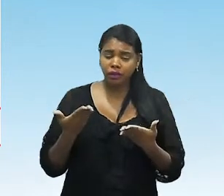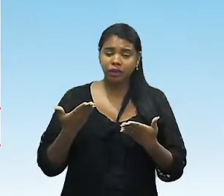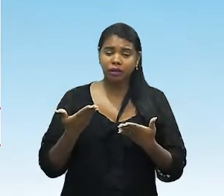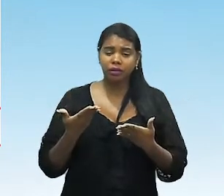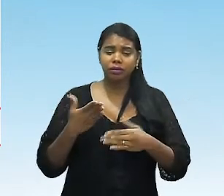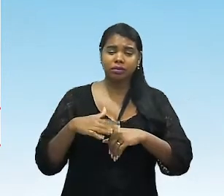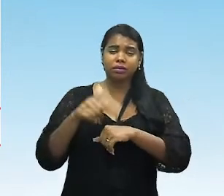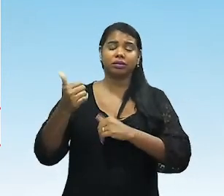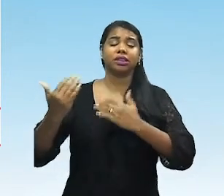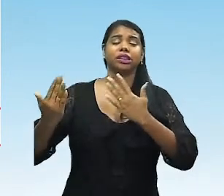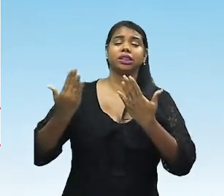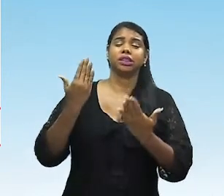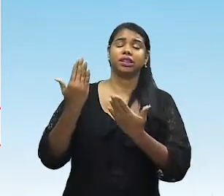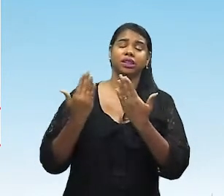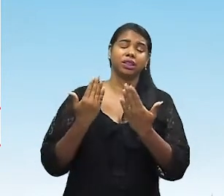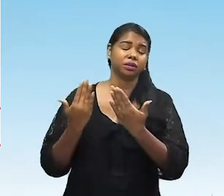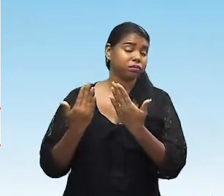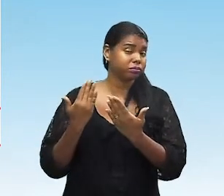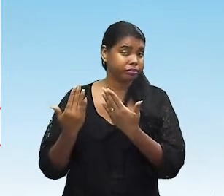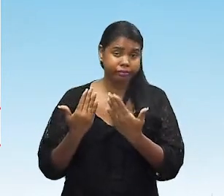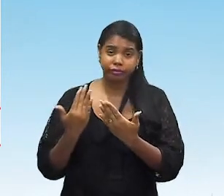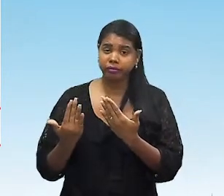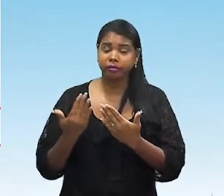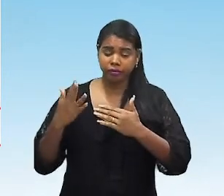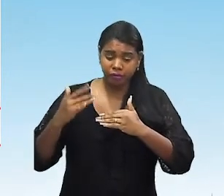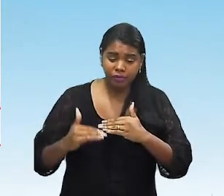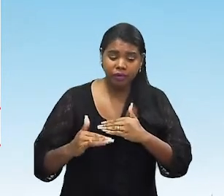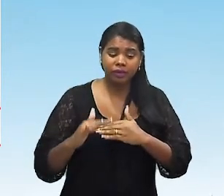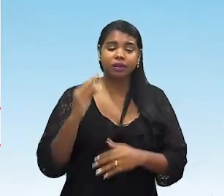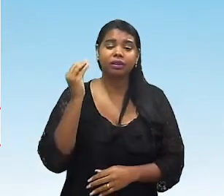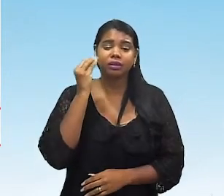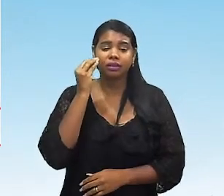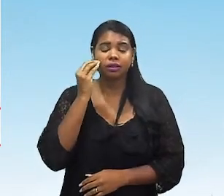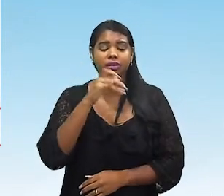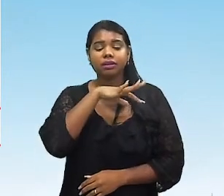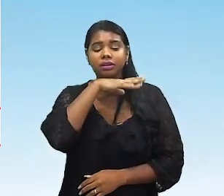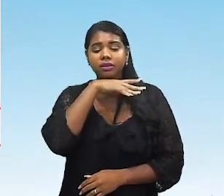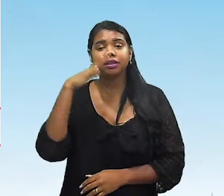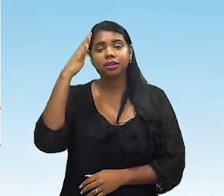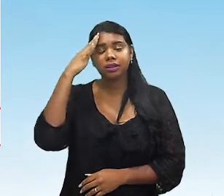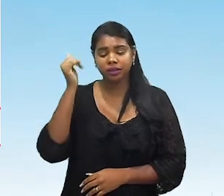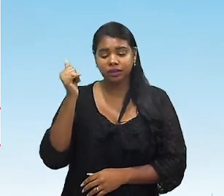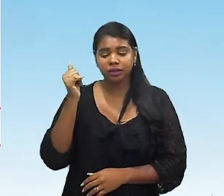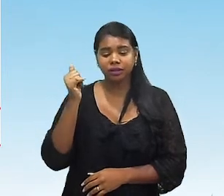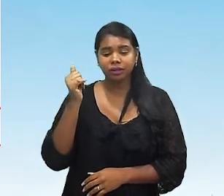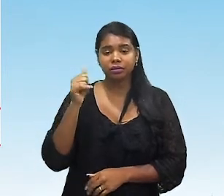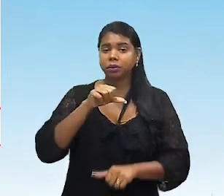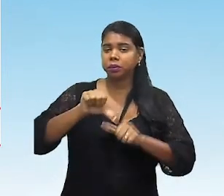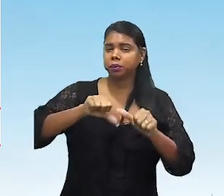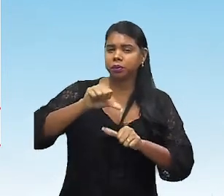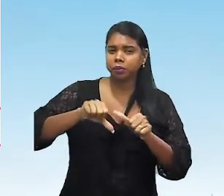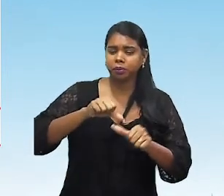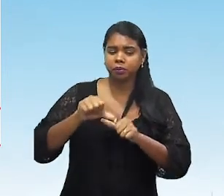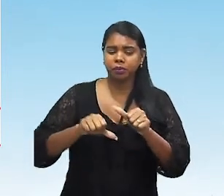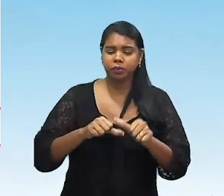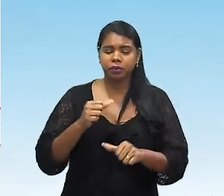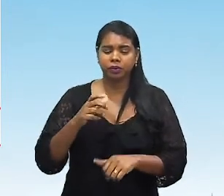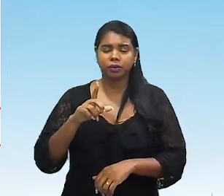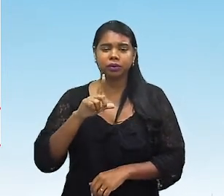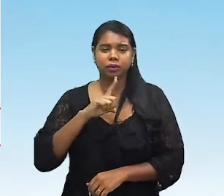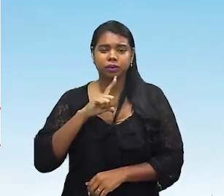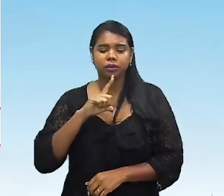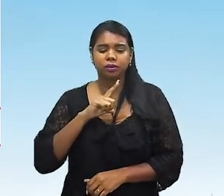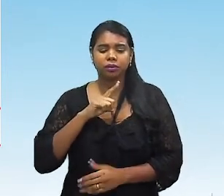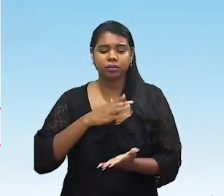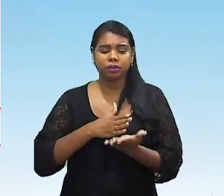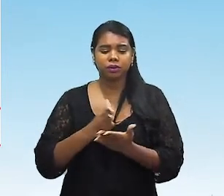de comparação para, a partir da experiência ruim, saber contrastar com a experiência. Deixa eu vir